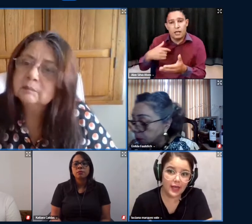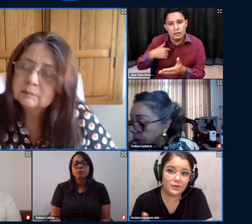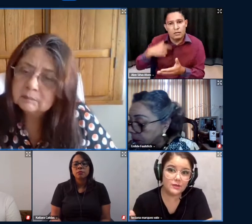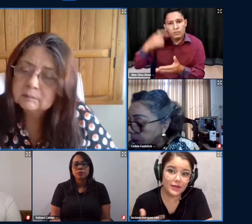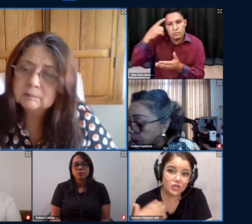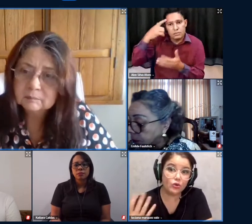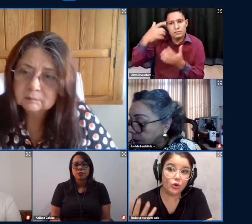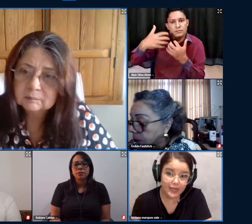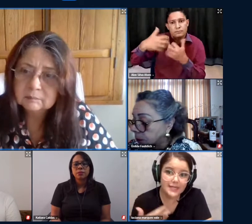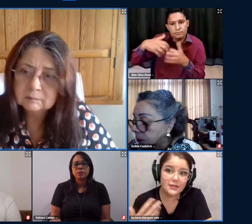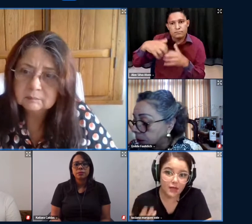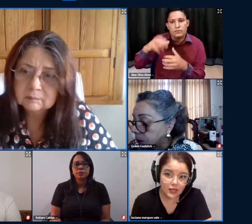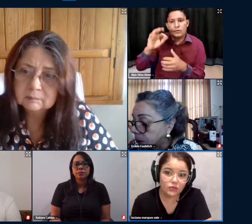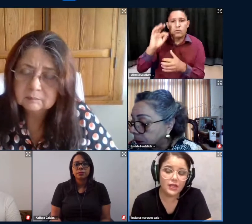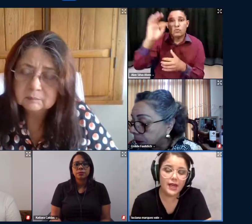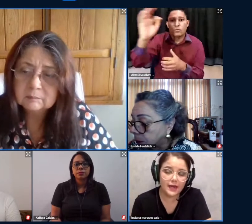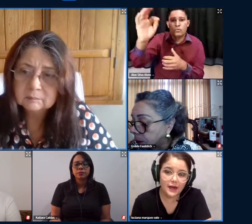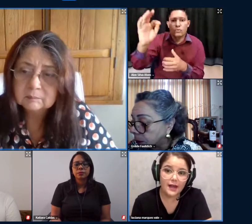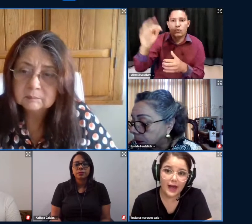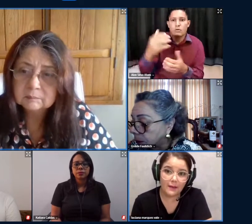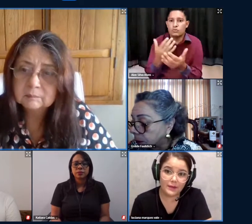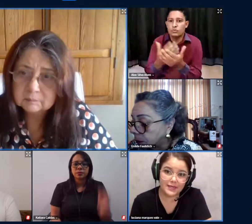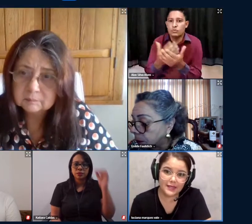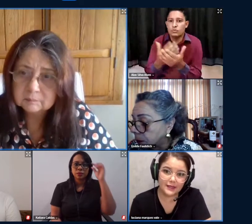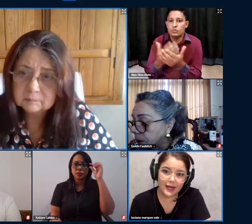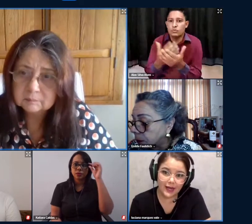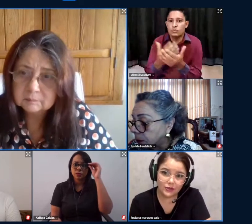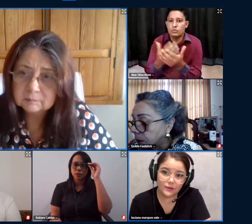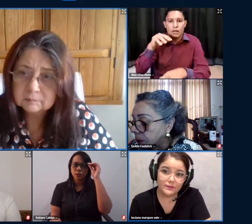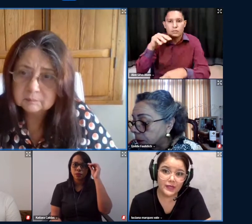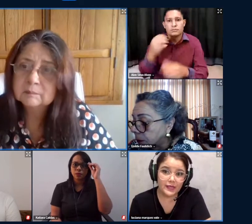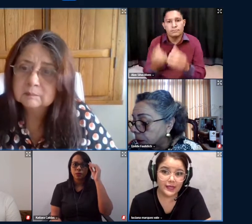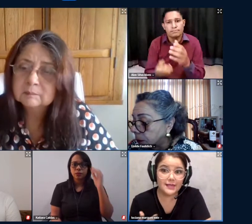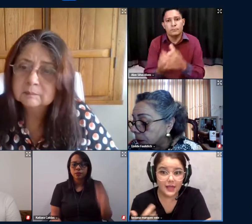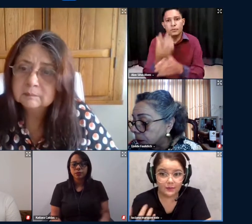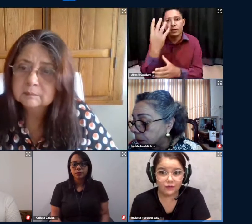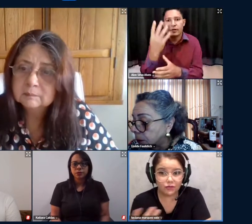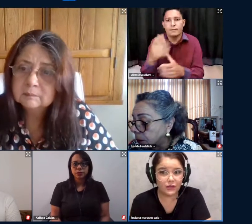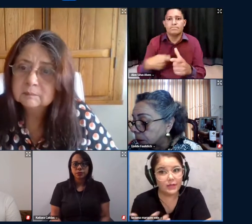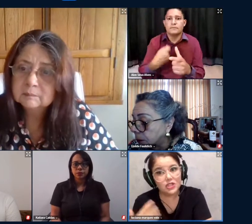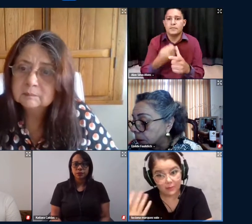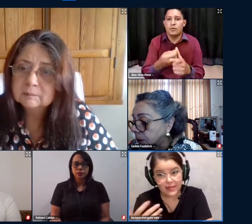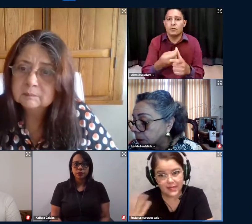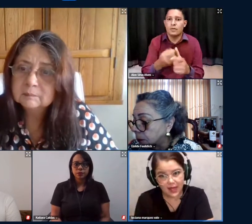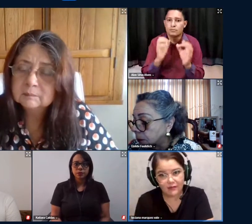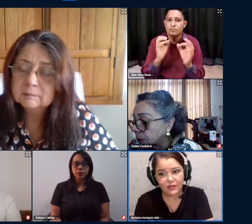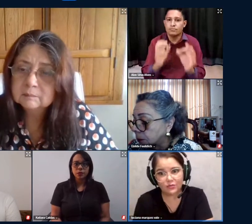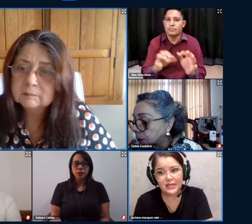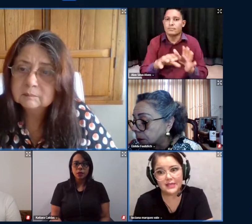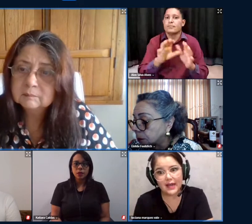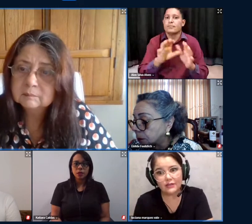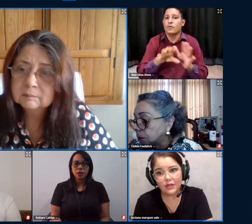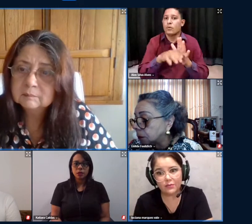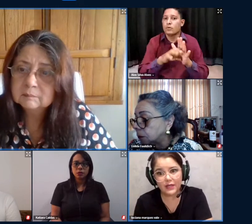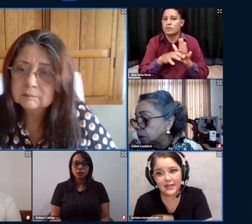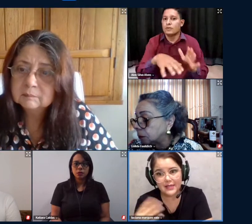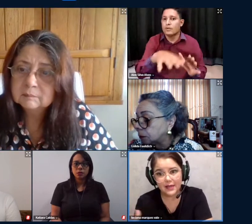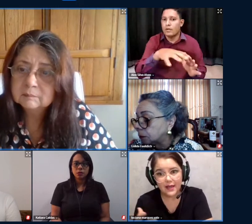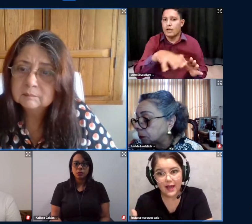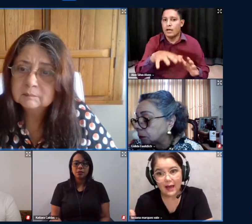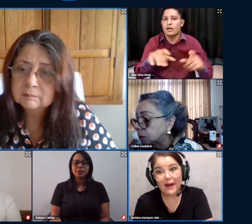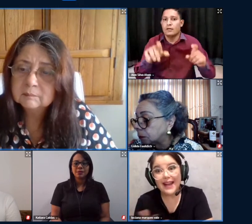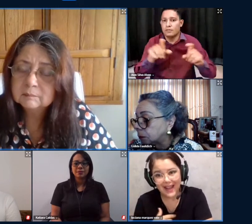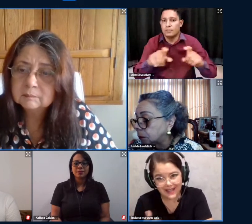os intérpretes, a partir do conhecimento que era apresentado, e quem sabe futuramente já pensava no mestrado que